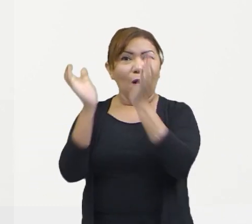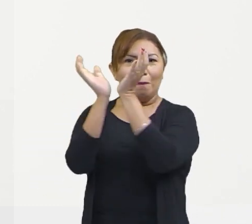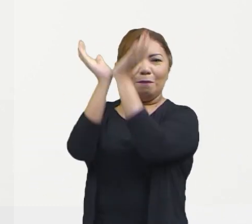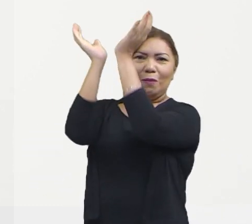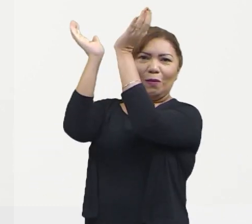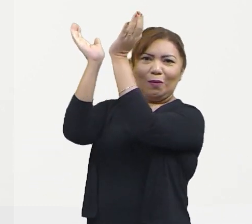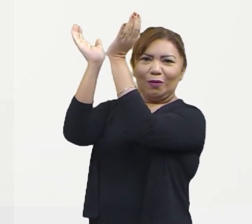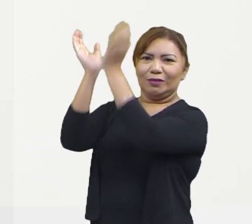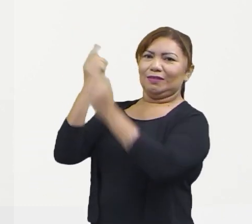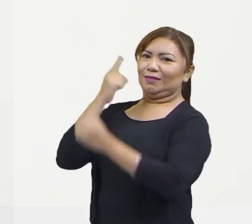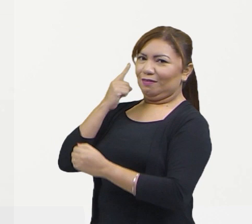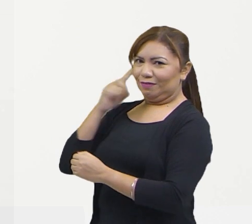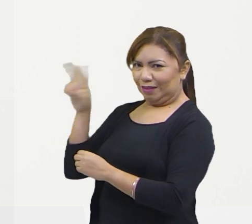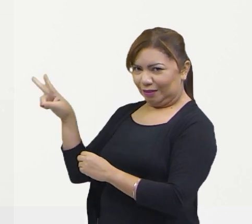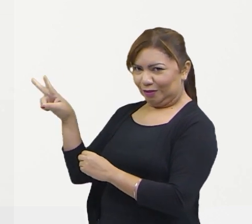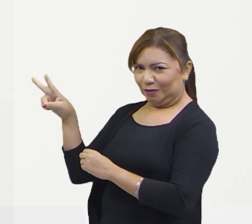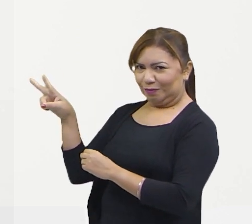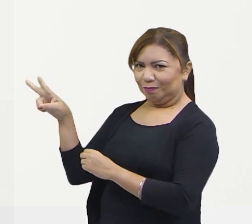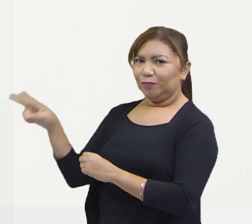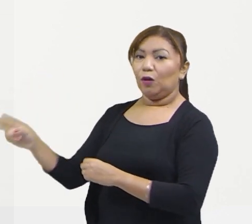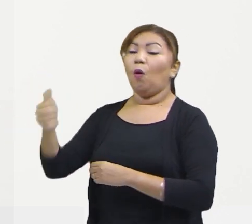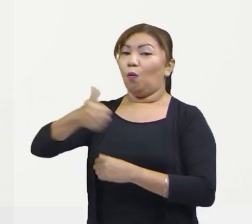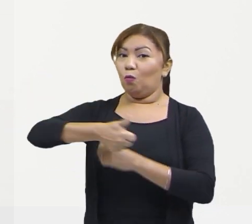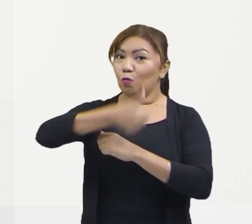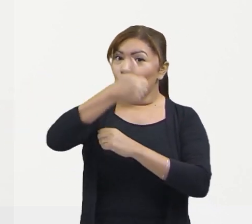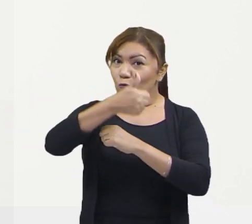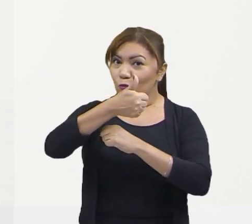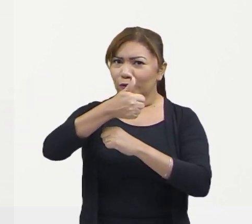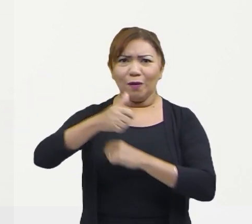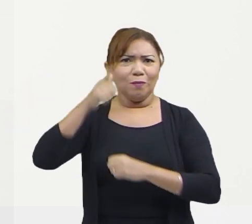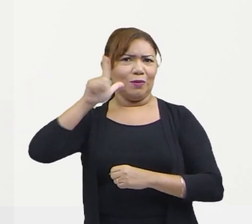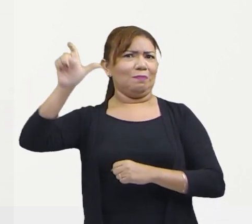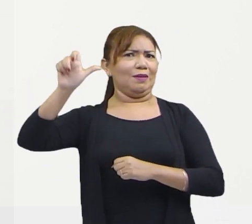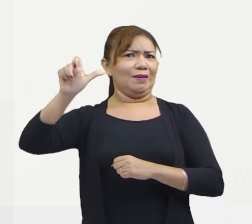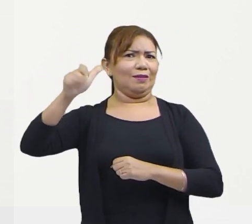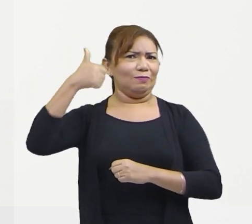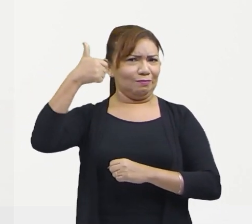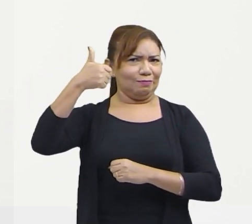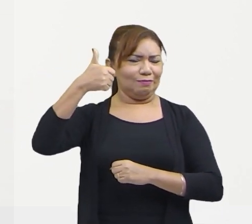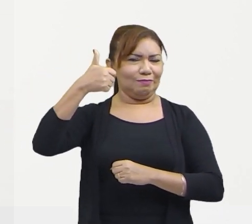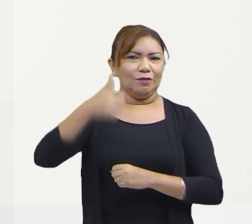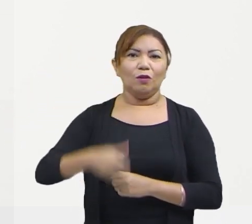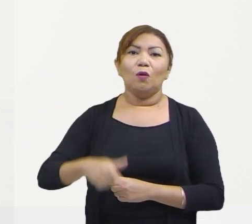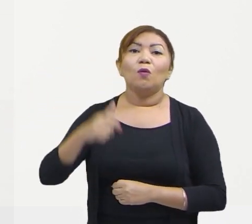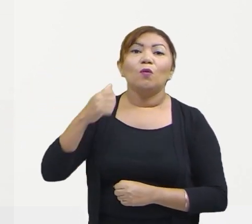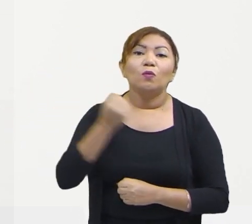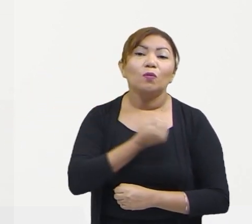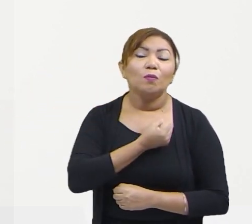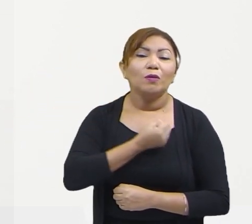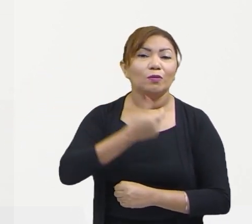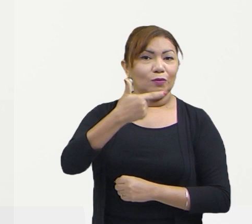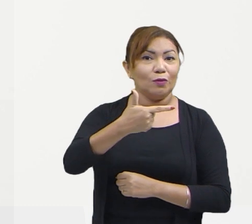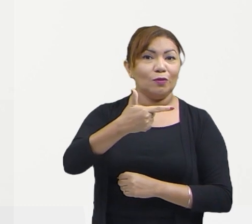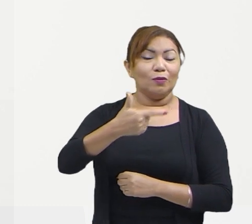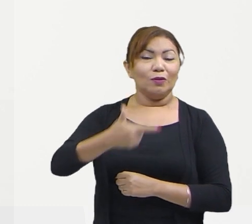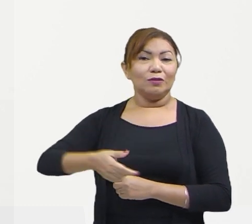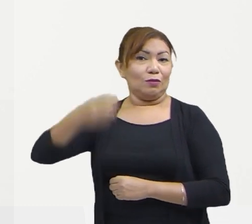aqui a presença do número. Número 1, número 2 e o número 3.